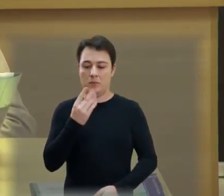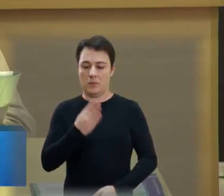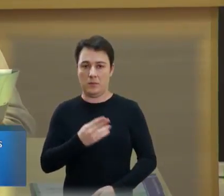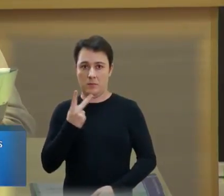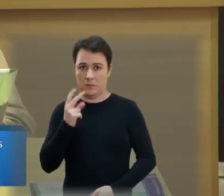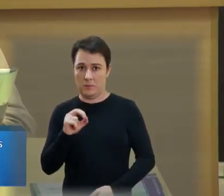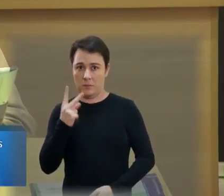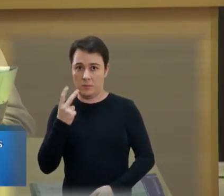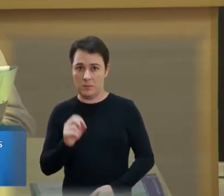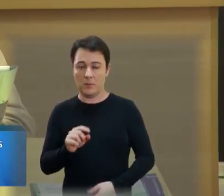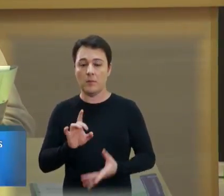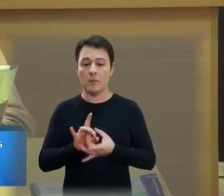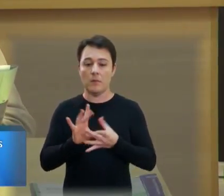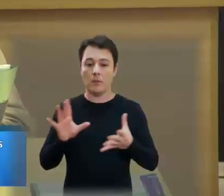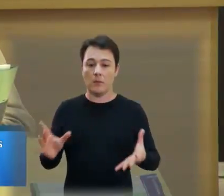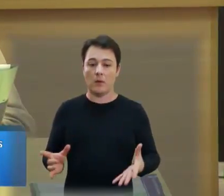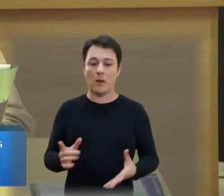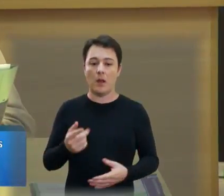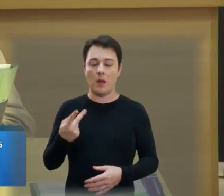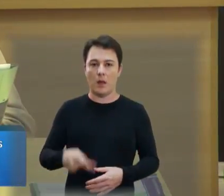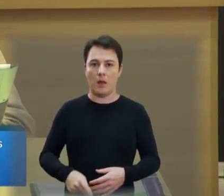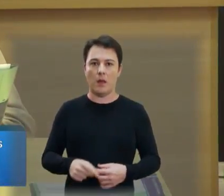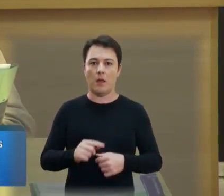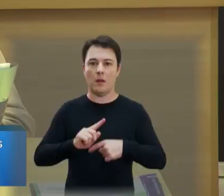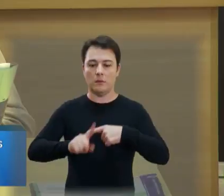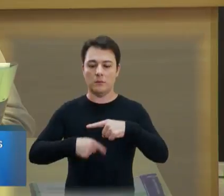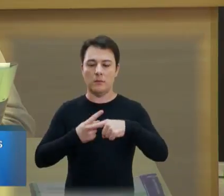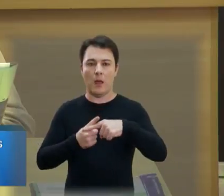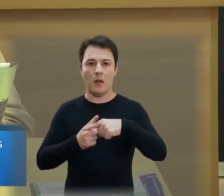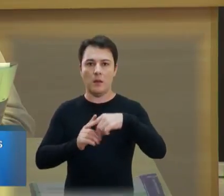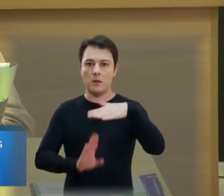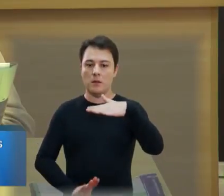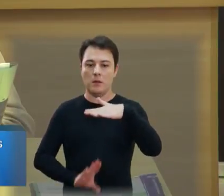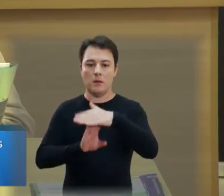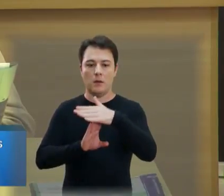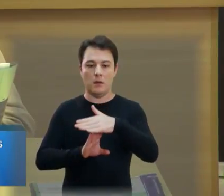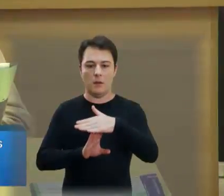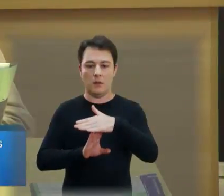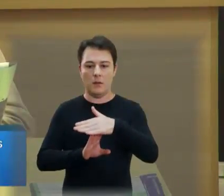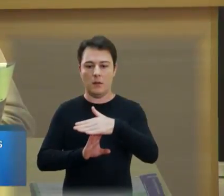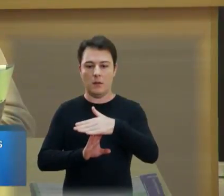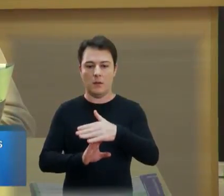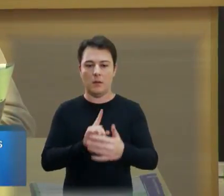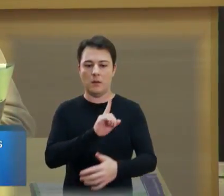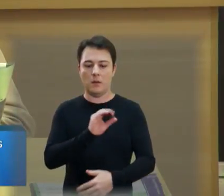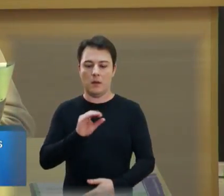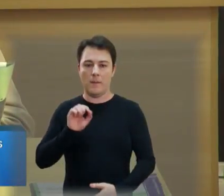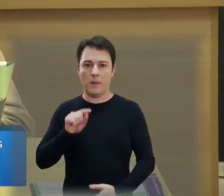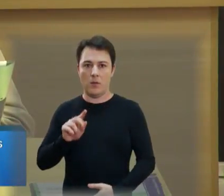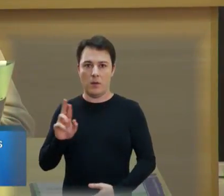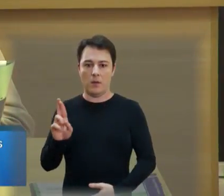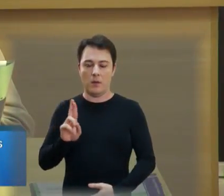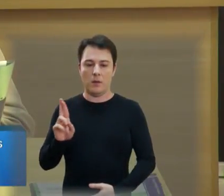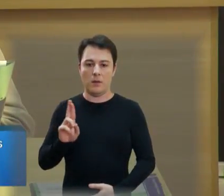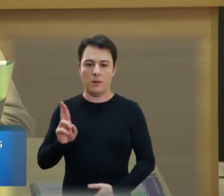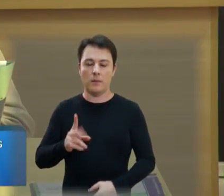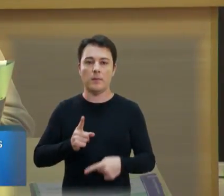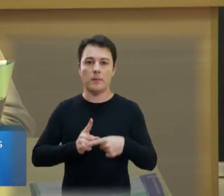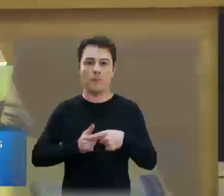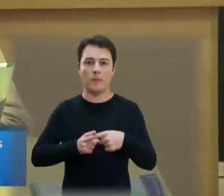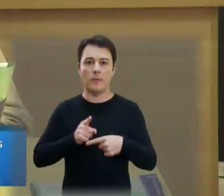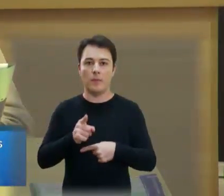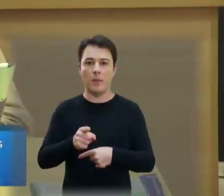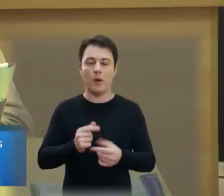181/2020. Autoriza o Poder Executivo a abrir um crédito adicional especial de limite de R$100 mil para aquisição